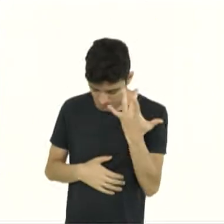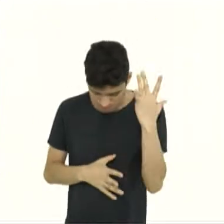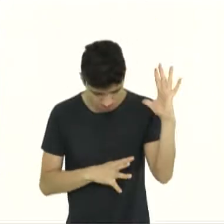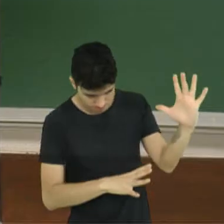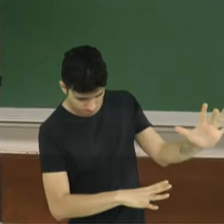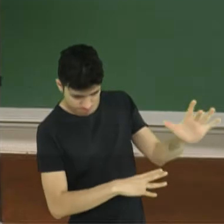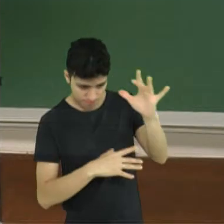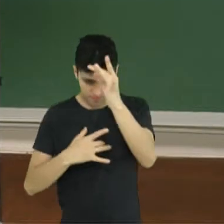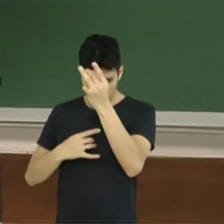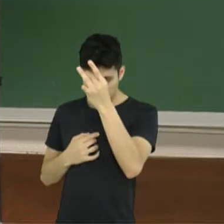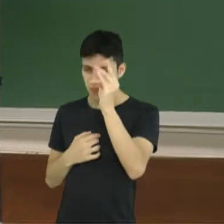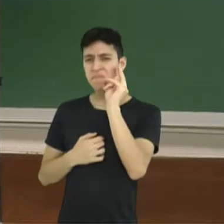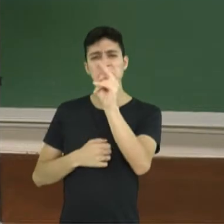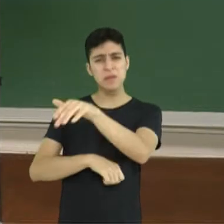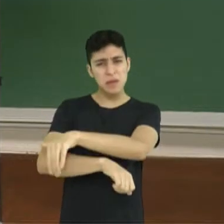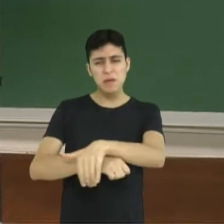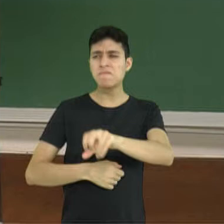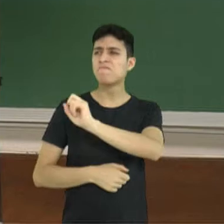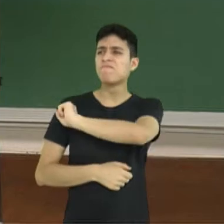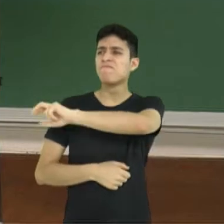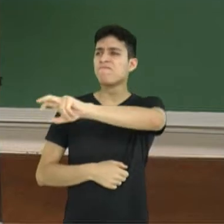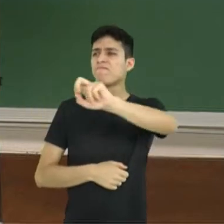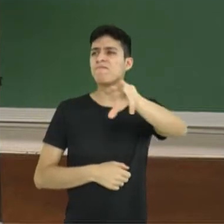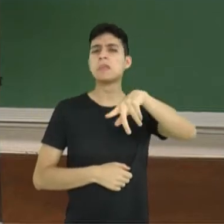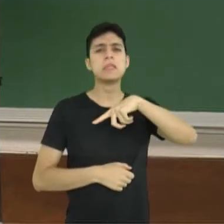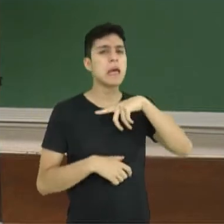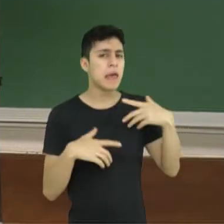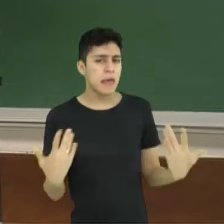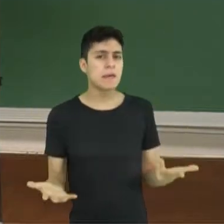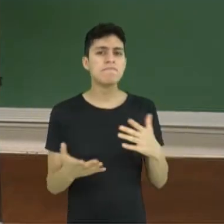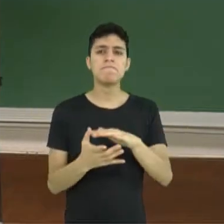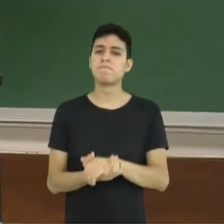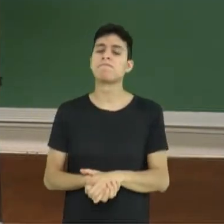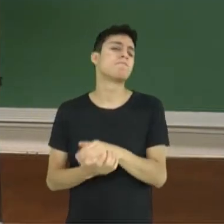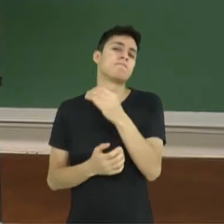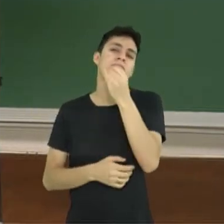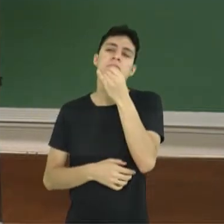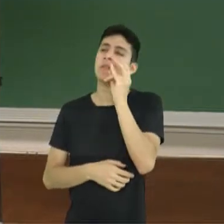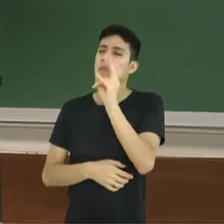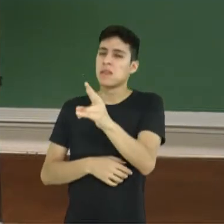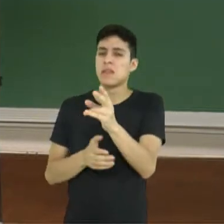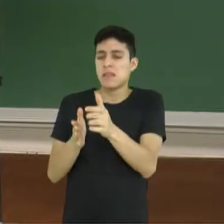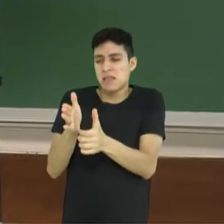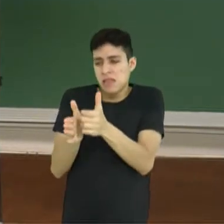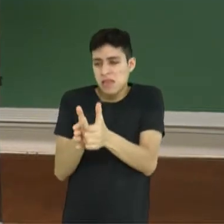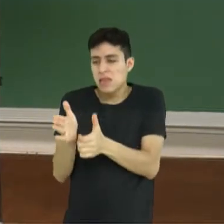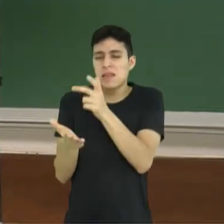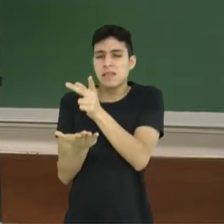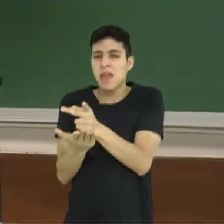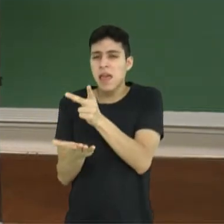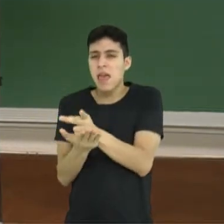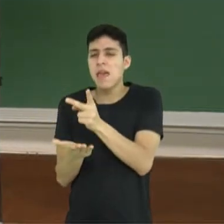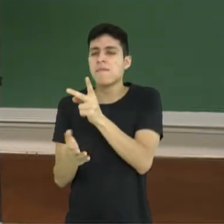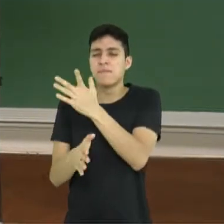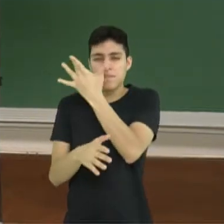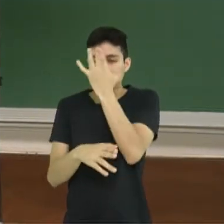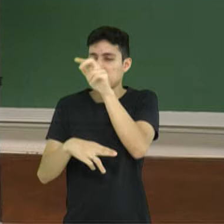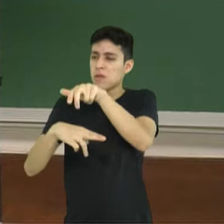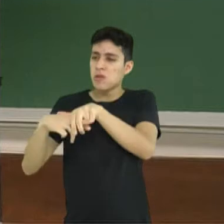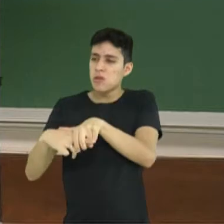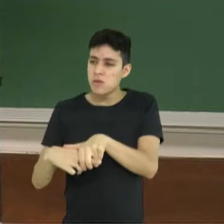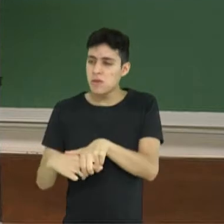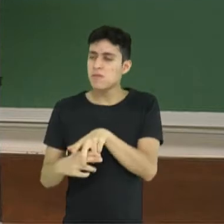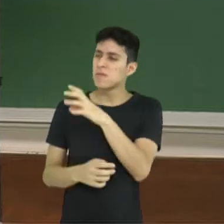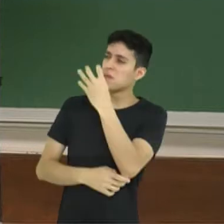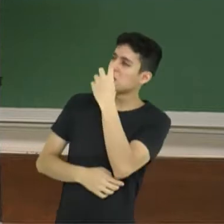gente tem muito isso na rua, pessoal? Se a gente parar para olhar, aqueles trenzinhos, então não deixa de ser um teatro,